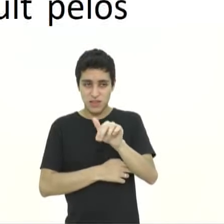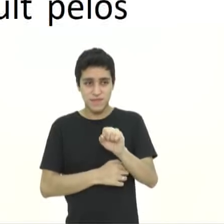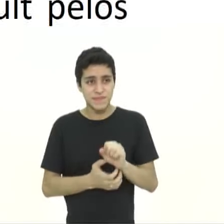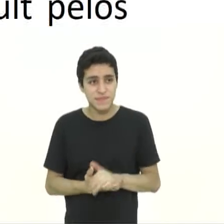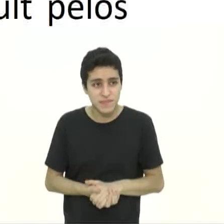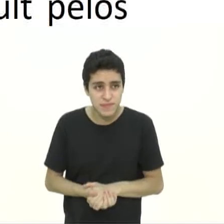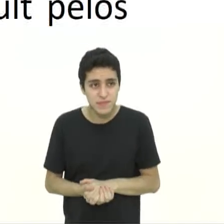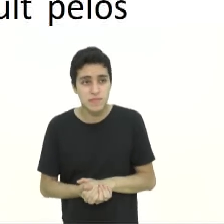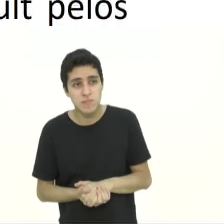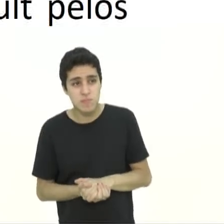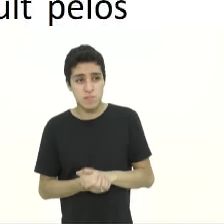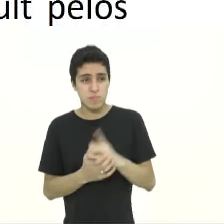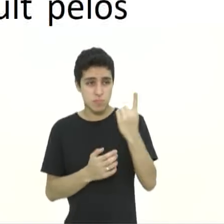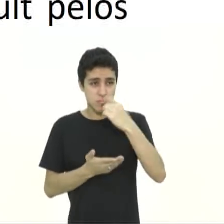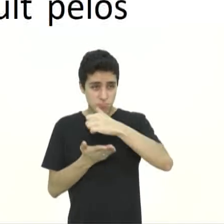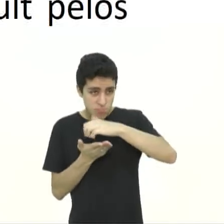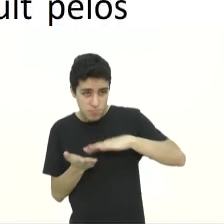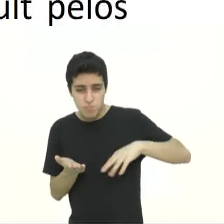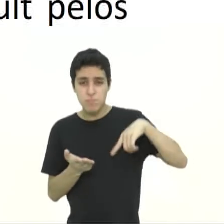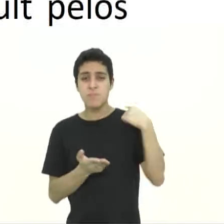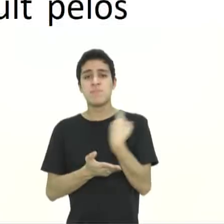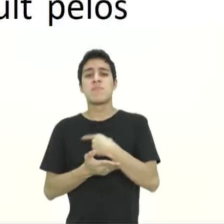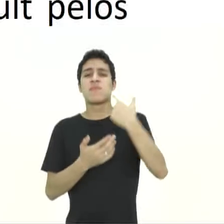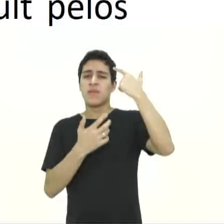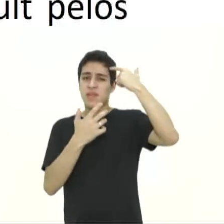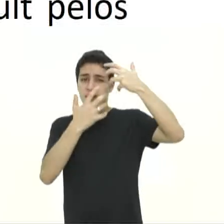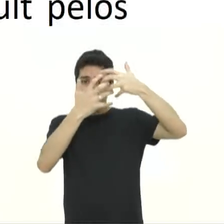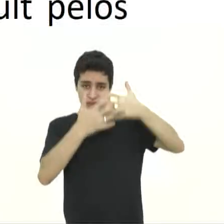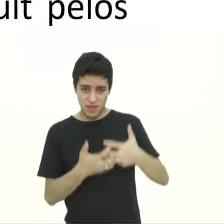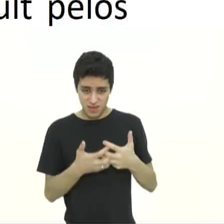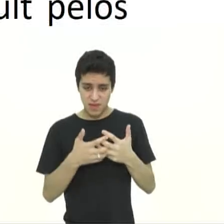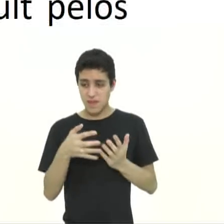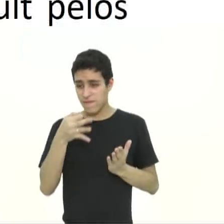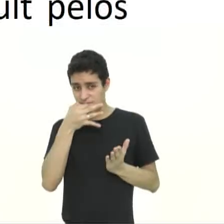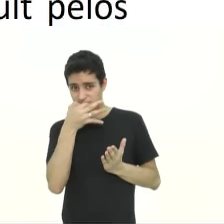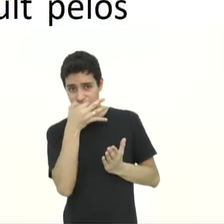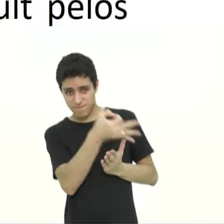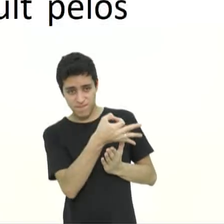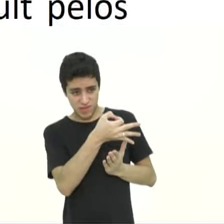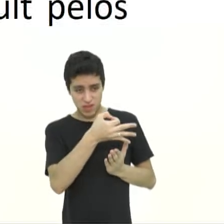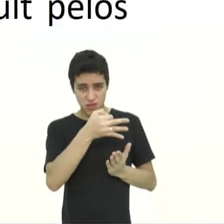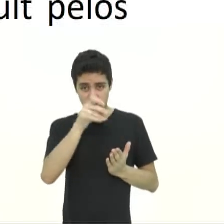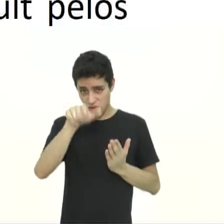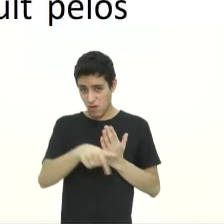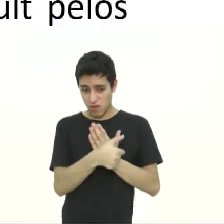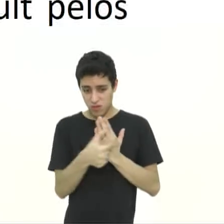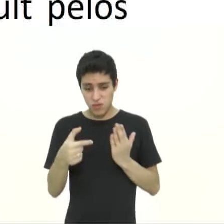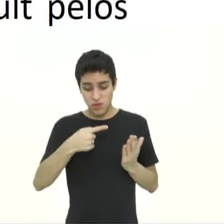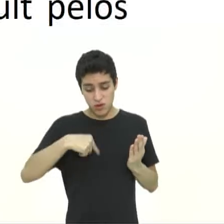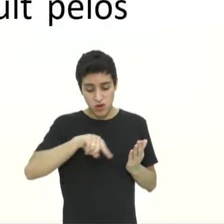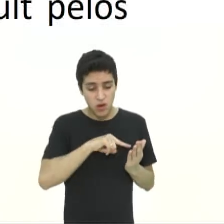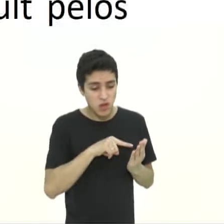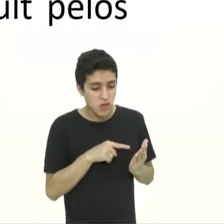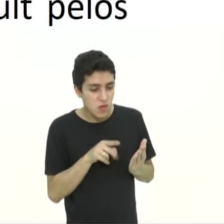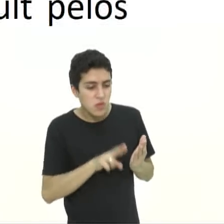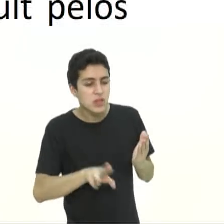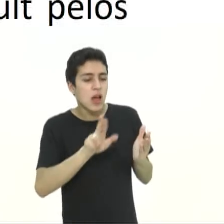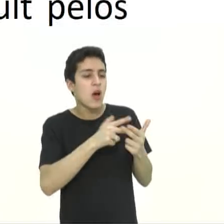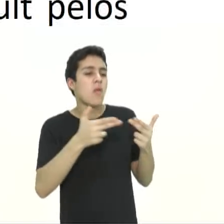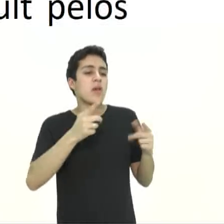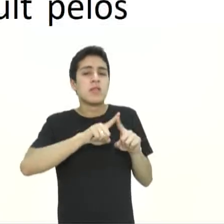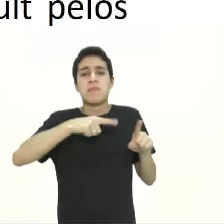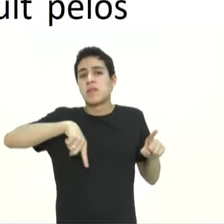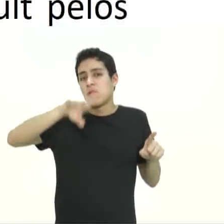nós refletimos sobre a crítica do autor em relação a consumirmos coisas que não sabemos bem o que são, mas que